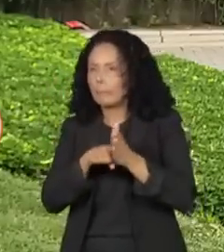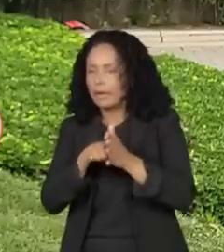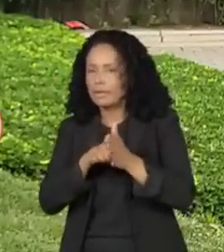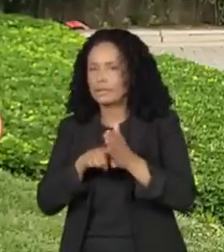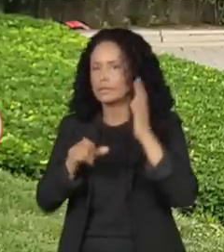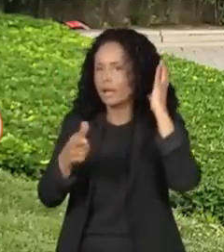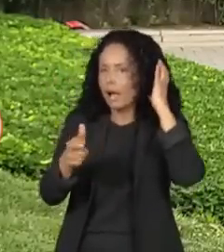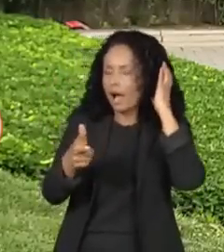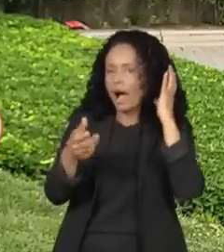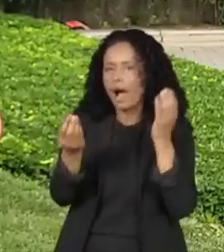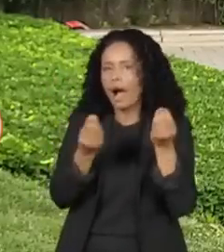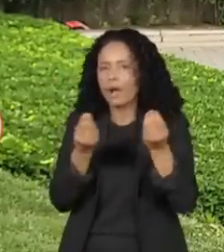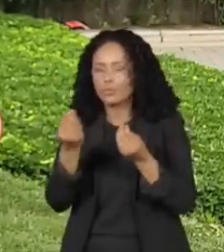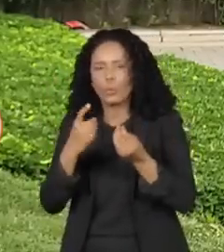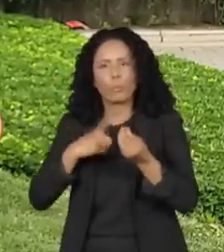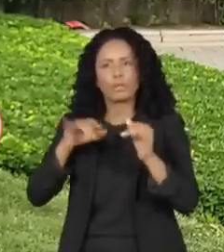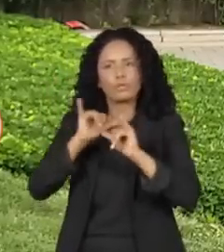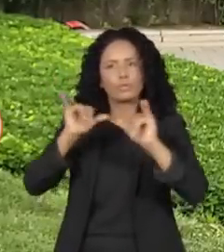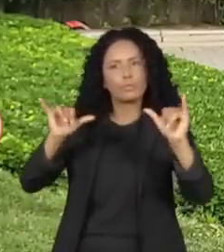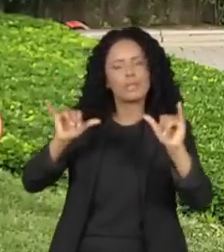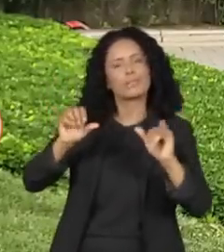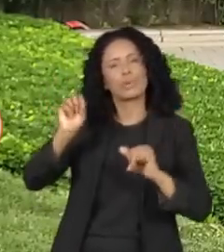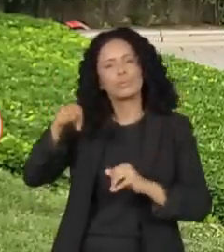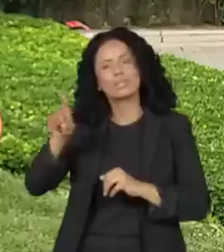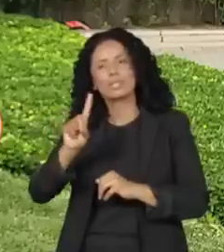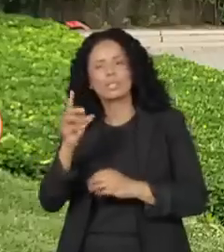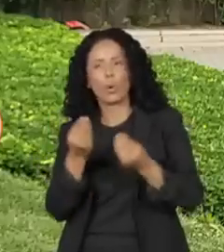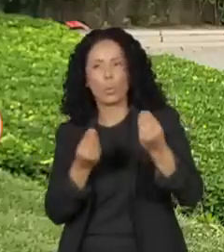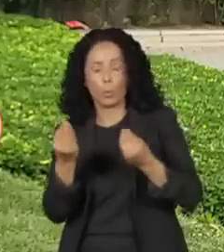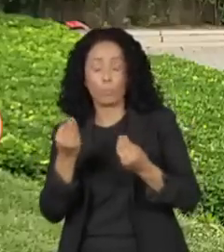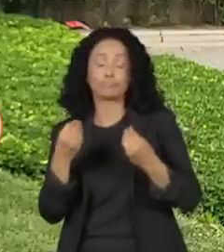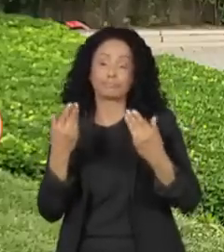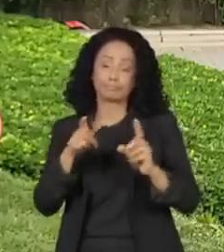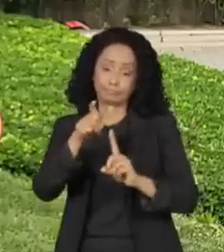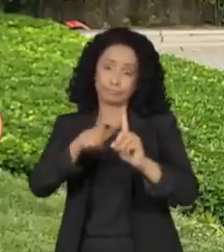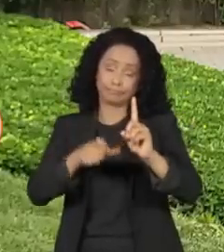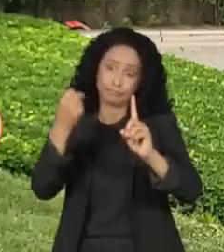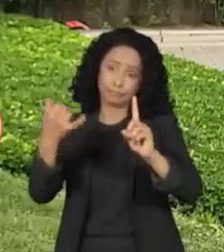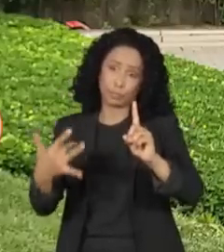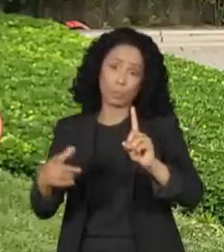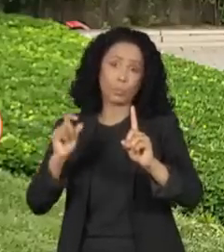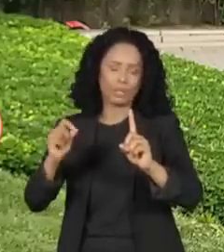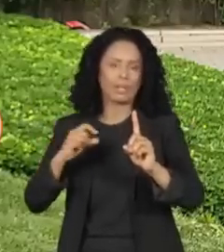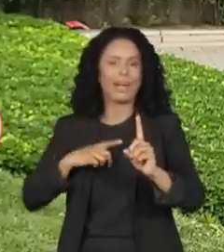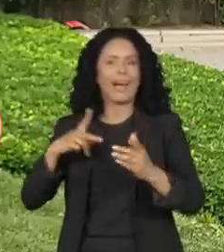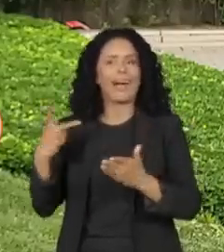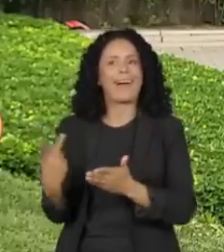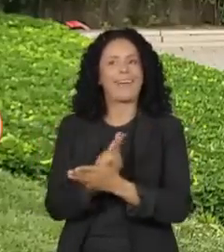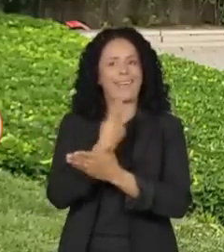provar essas acusações que foram feitas ontem. Segundo Fábio Faria, as irregularidades